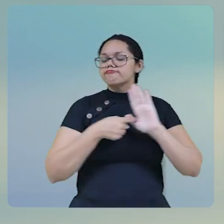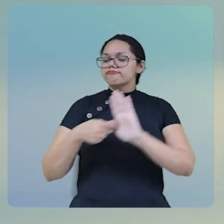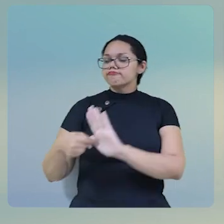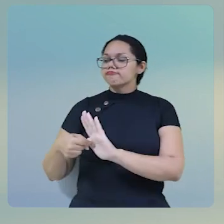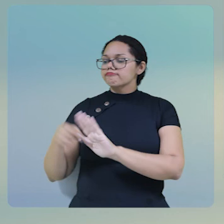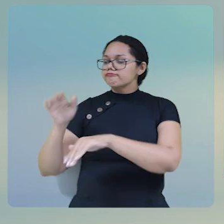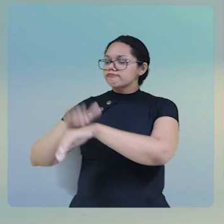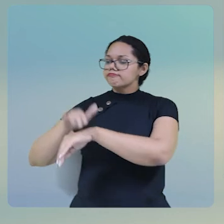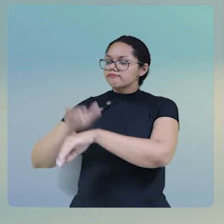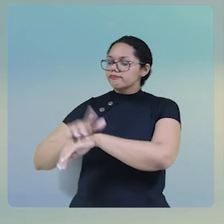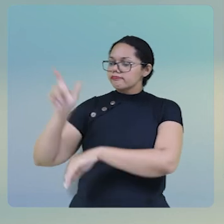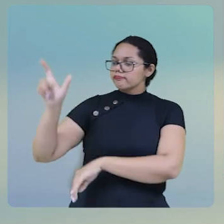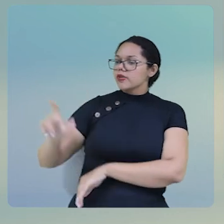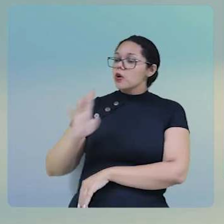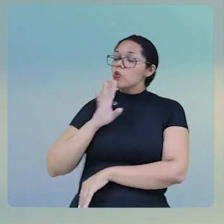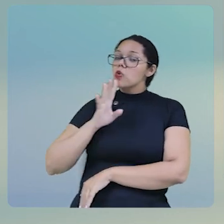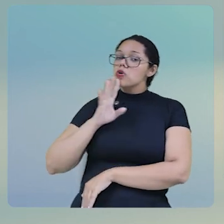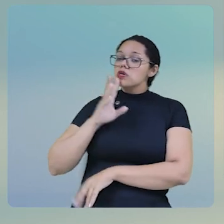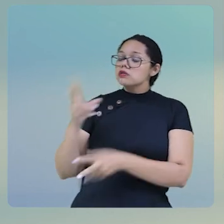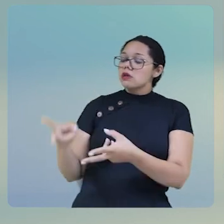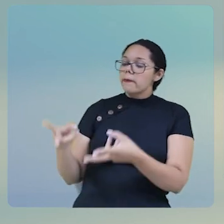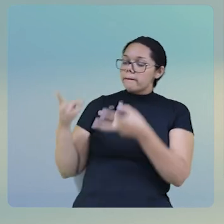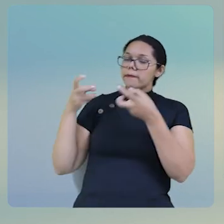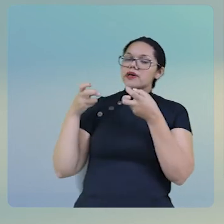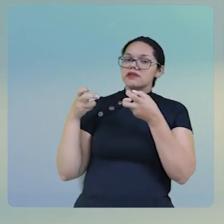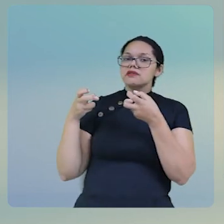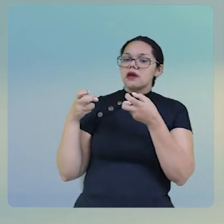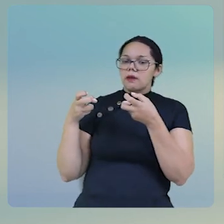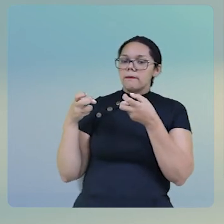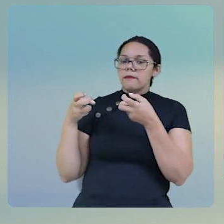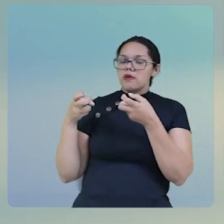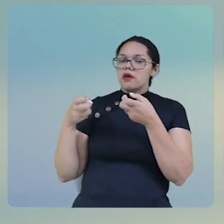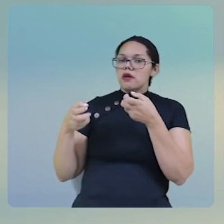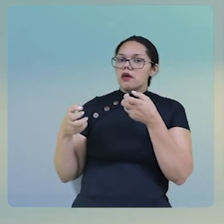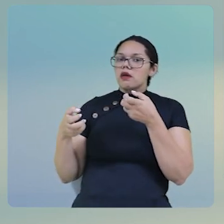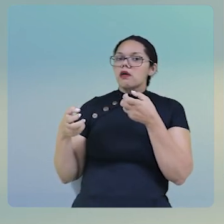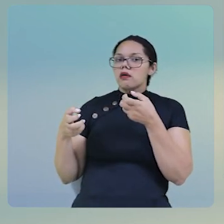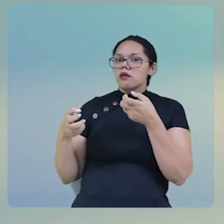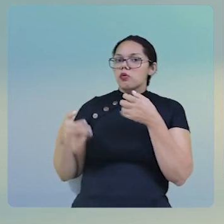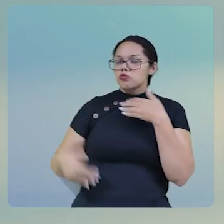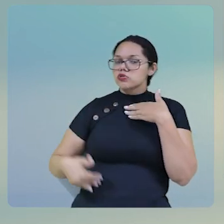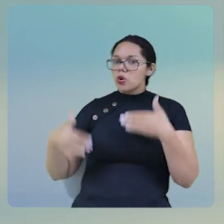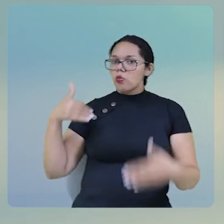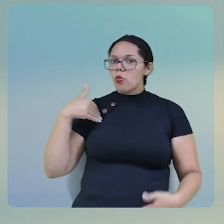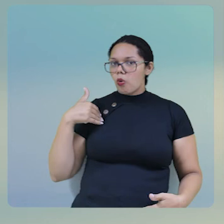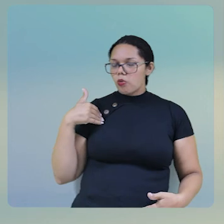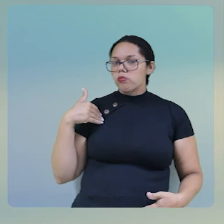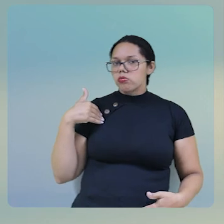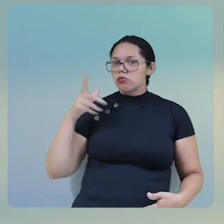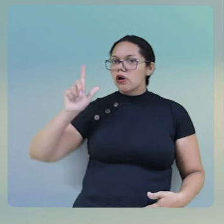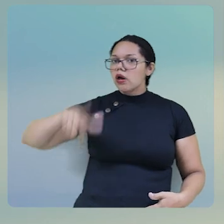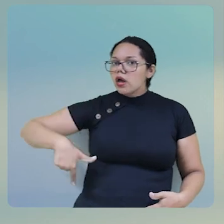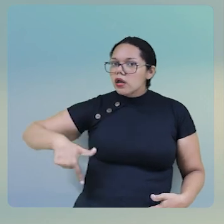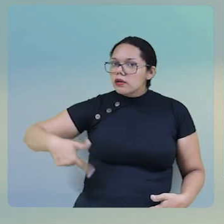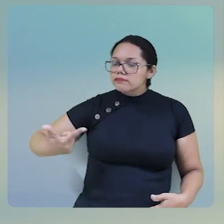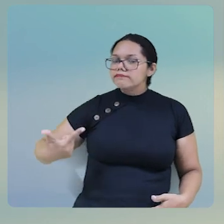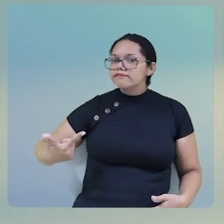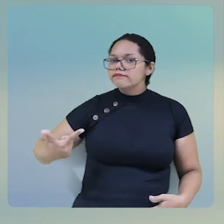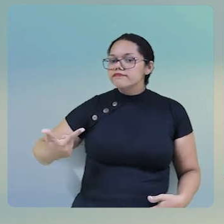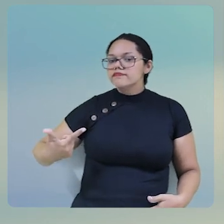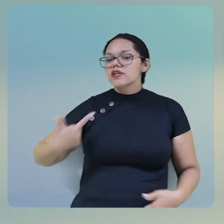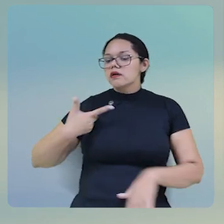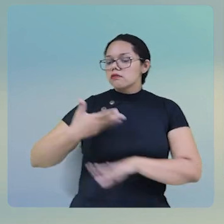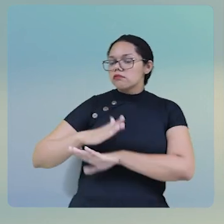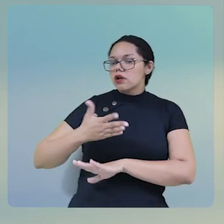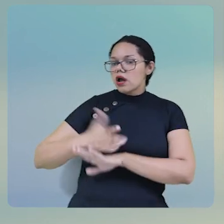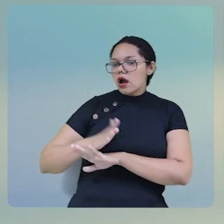indivíduo oportunidades de aprender a conhecer e a perceber de forma permanente e contínua o seu próprio corpo, concebendo as